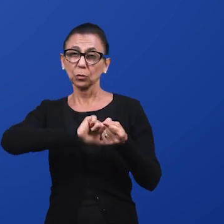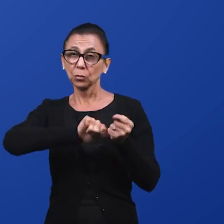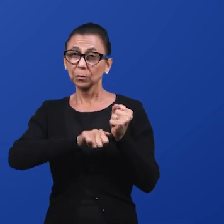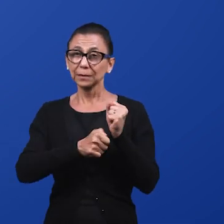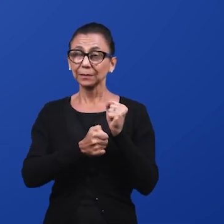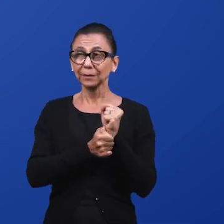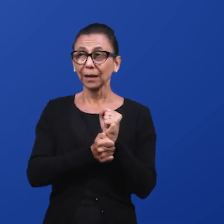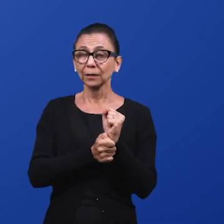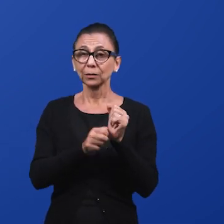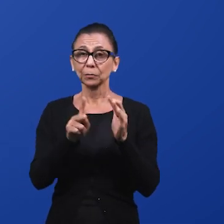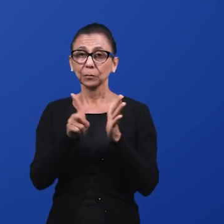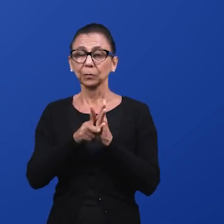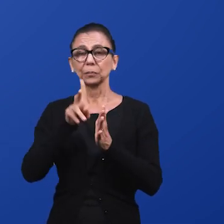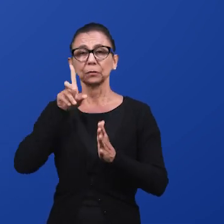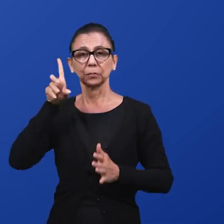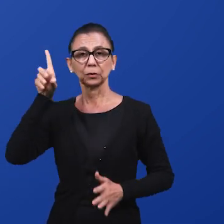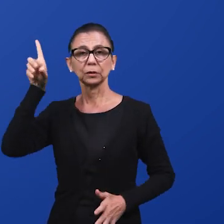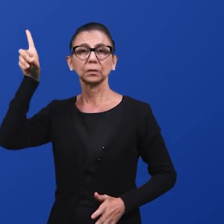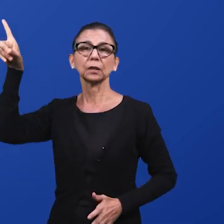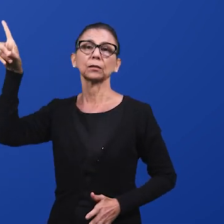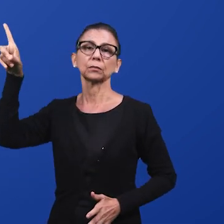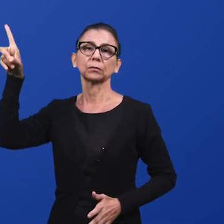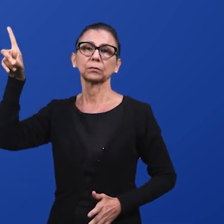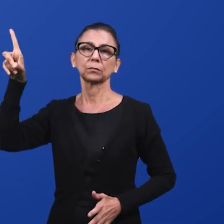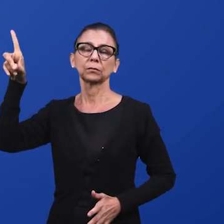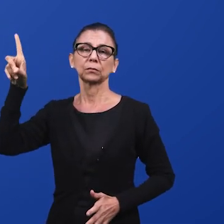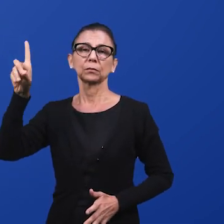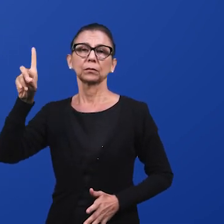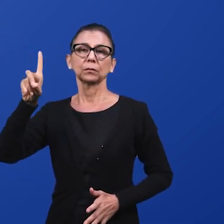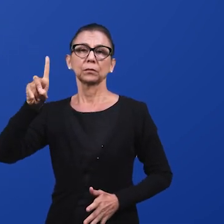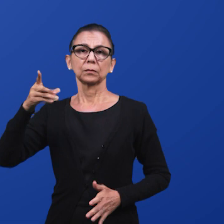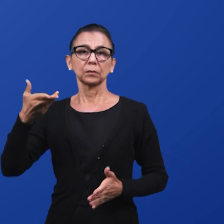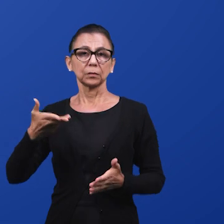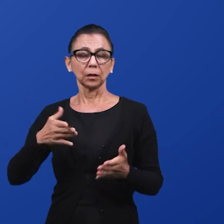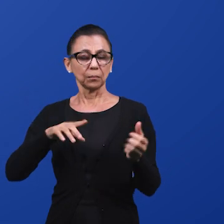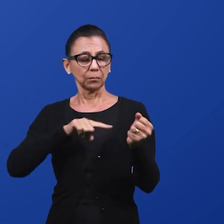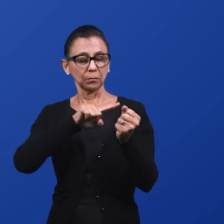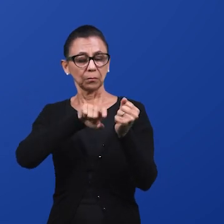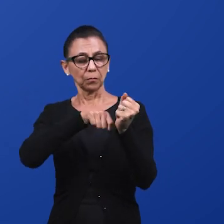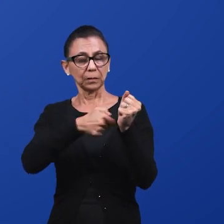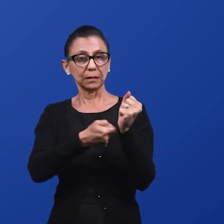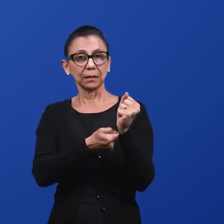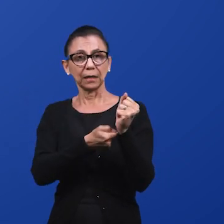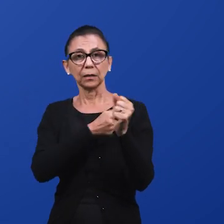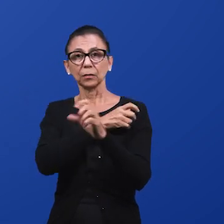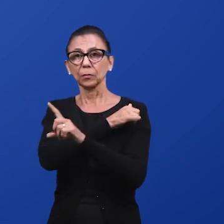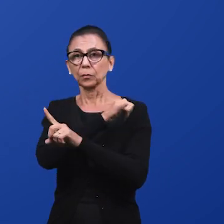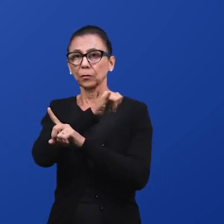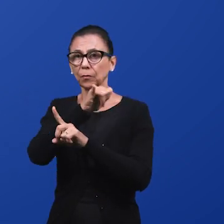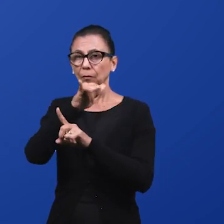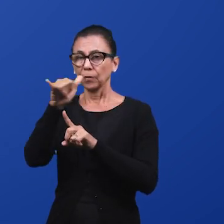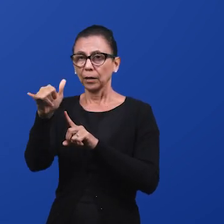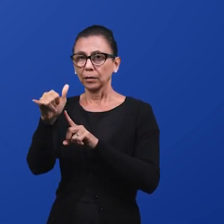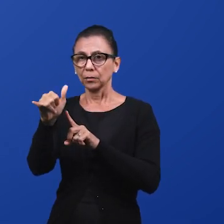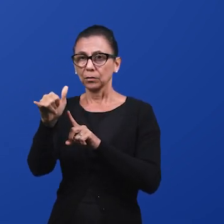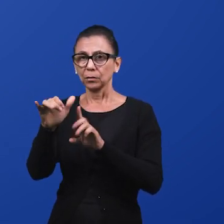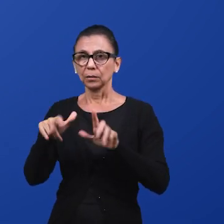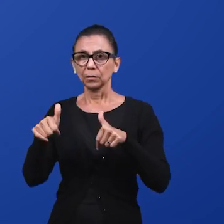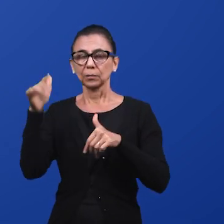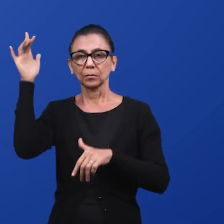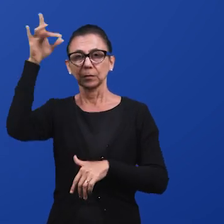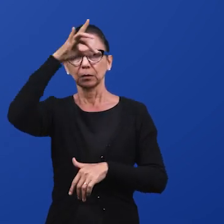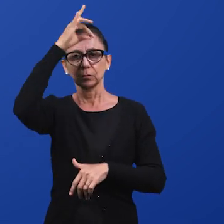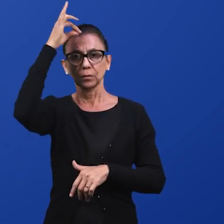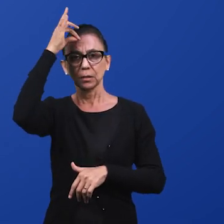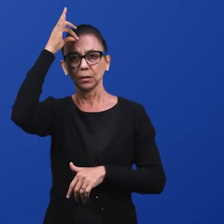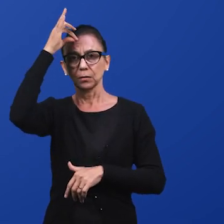de Deus. Então, a revelação do mistério é algo profético, vem da eternidade através de uma ação do Espírito Santo. A